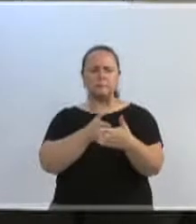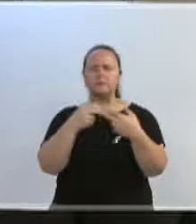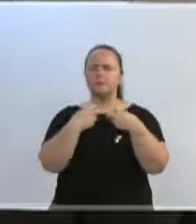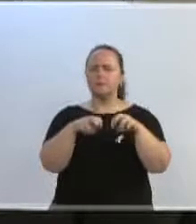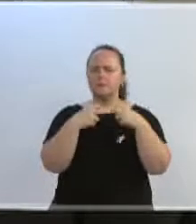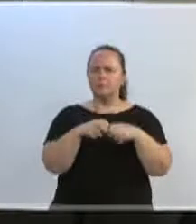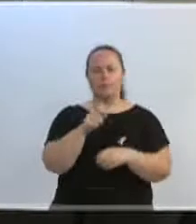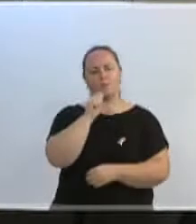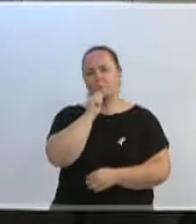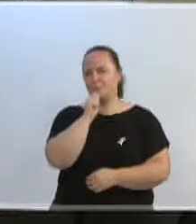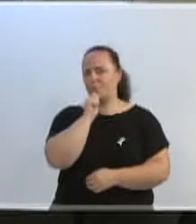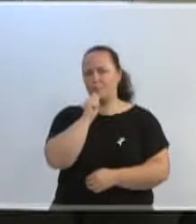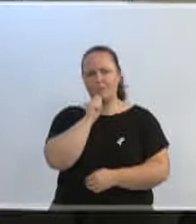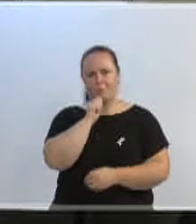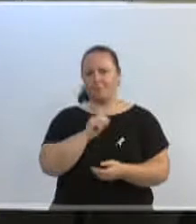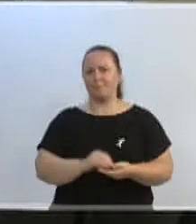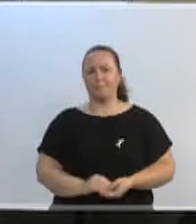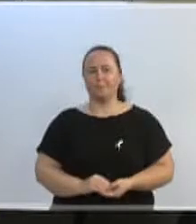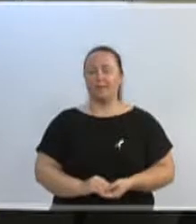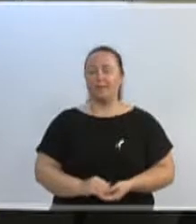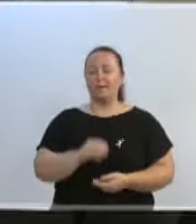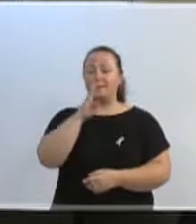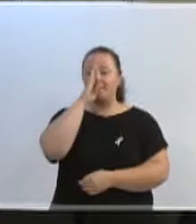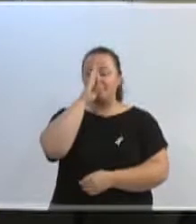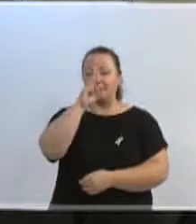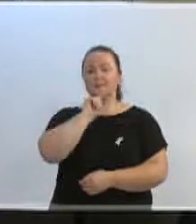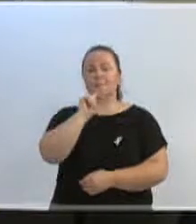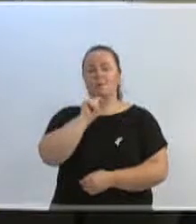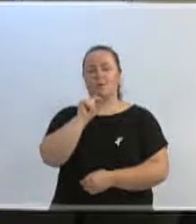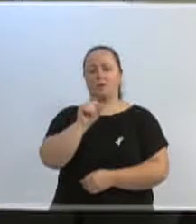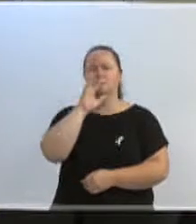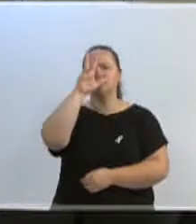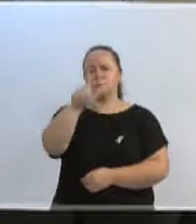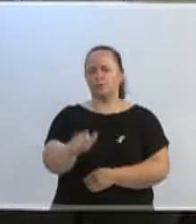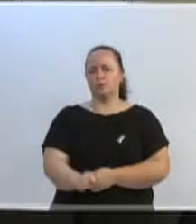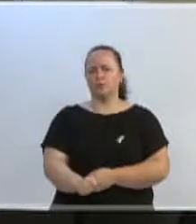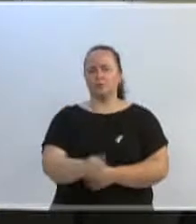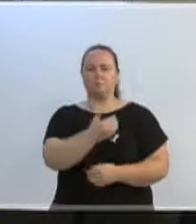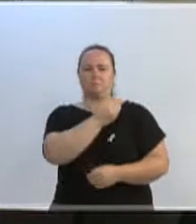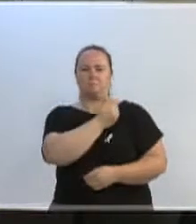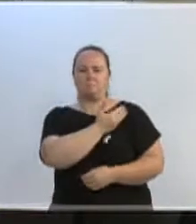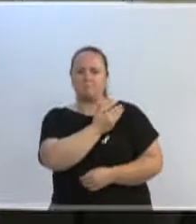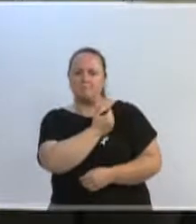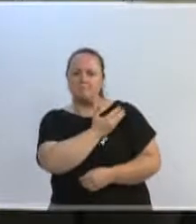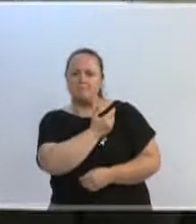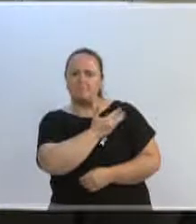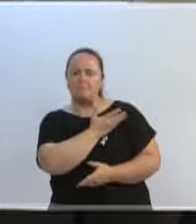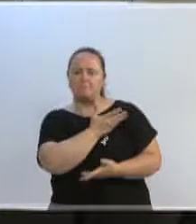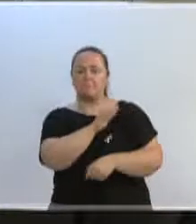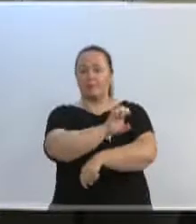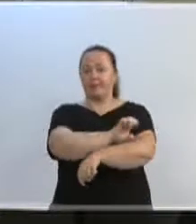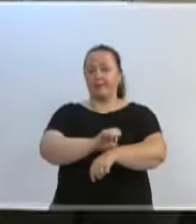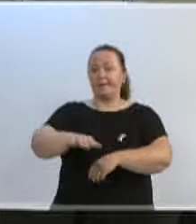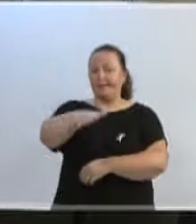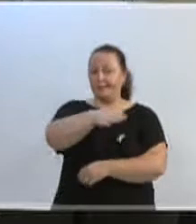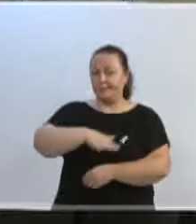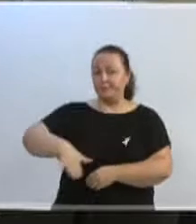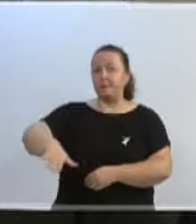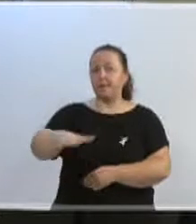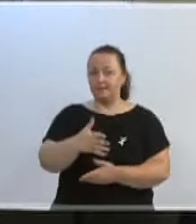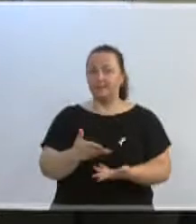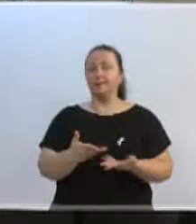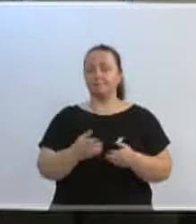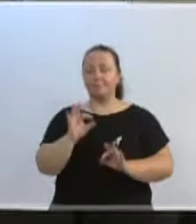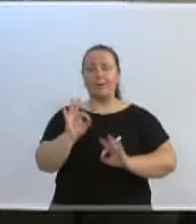transporte. A acessibilidade em si, ela é em tudo. O preconceito, na educação também, o preparo,